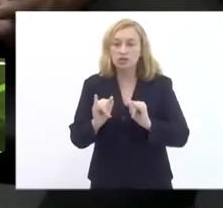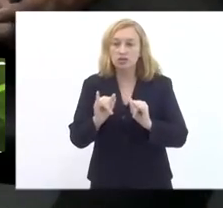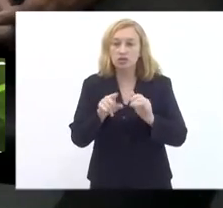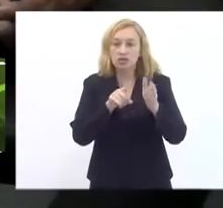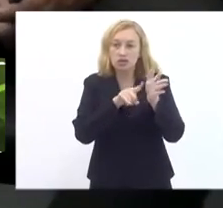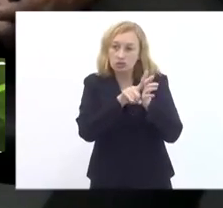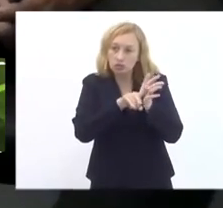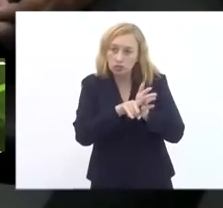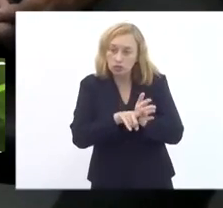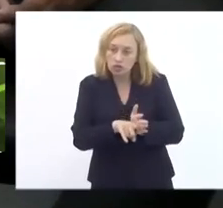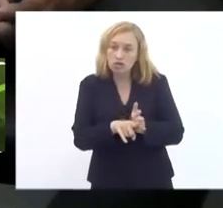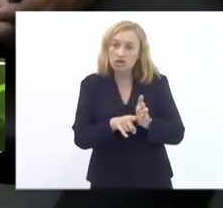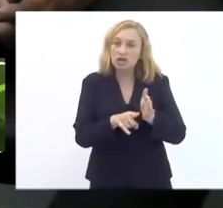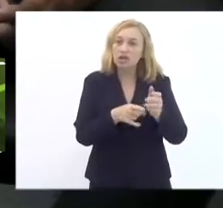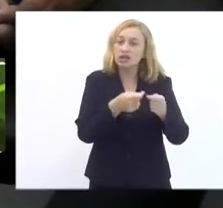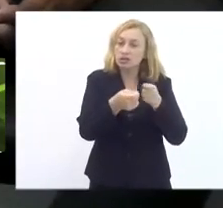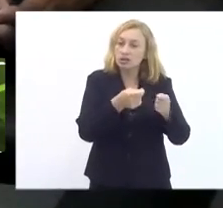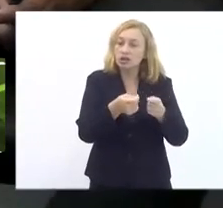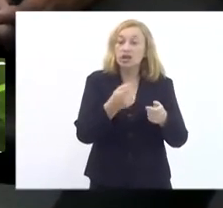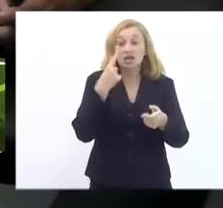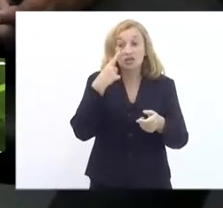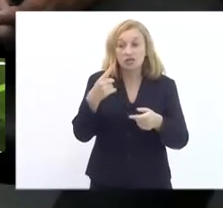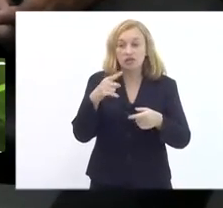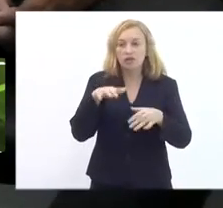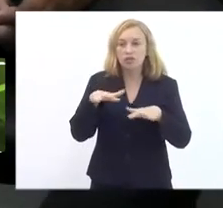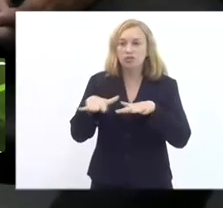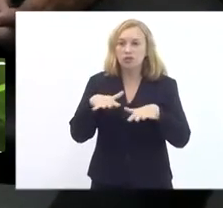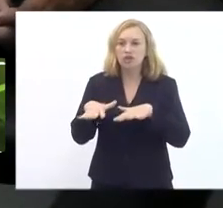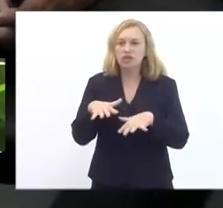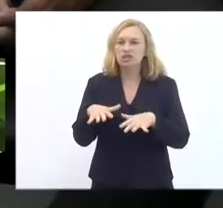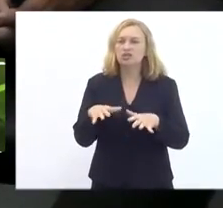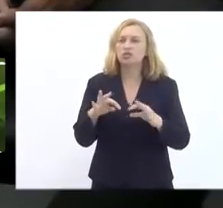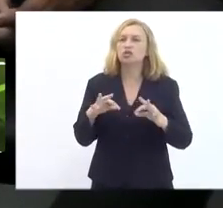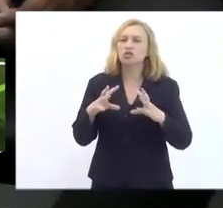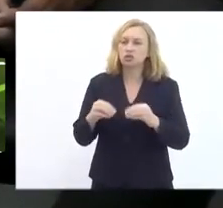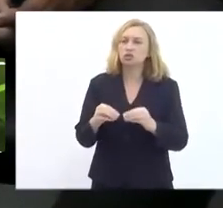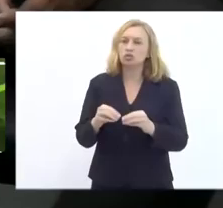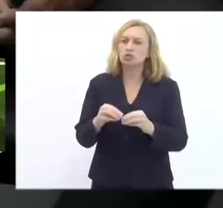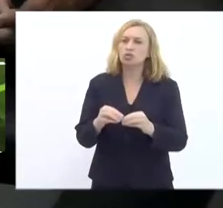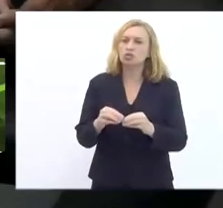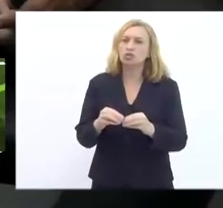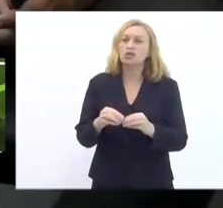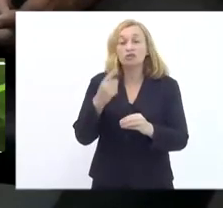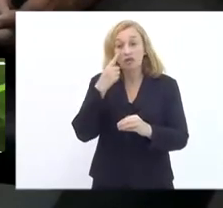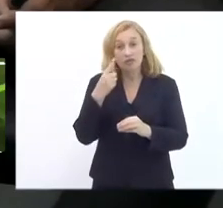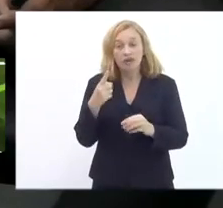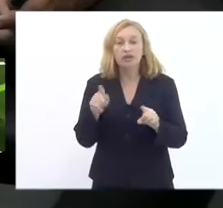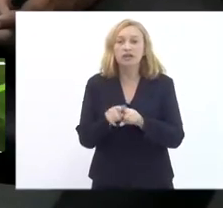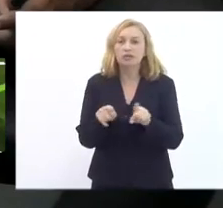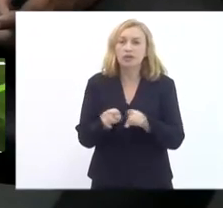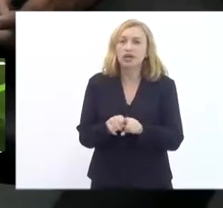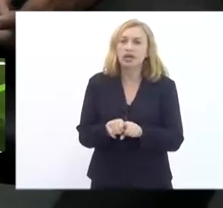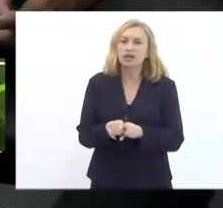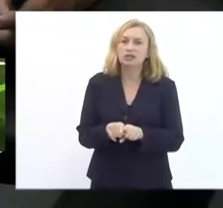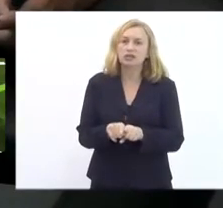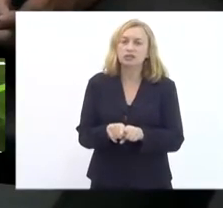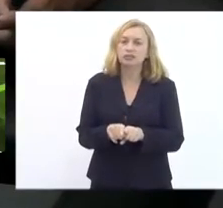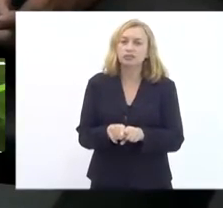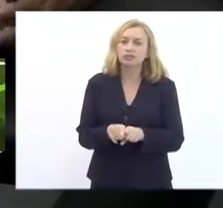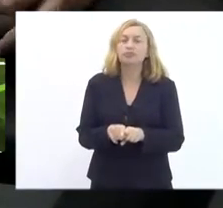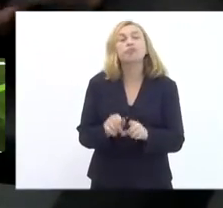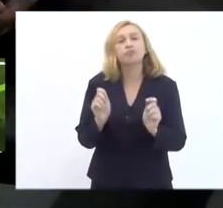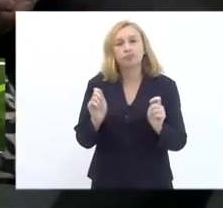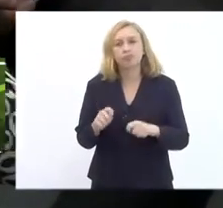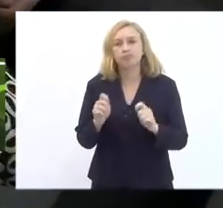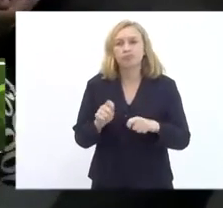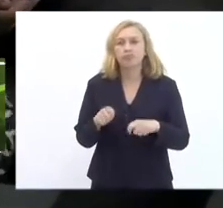Porque se a gente acompanhar também a movimentação da mancha criminal, a gente vai verificar também que é possível